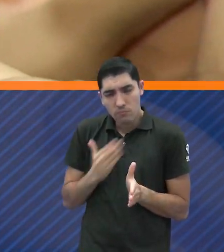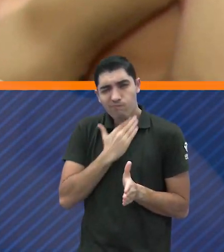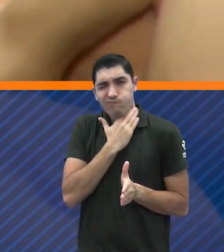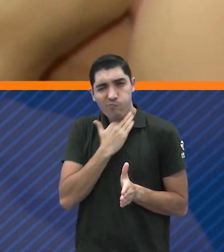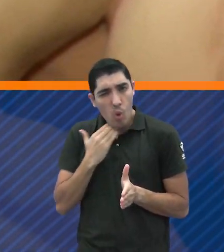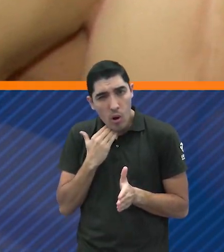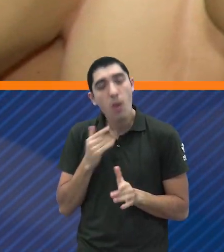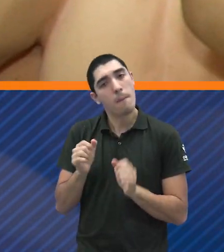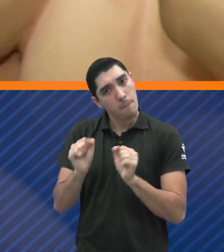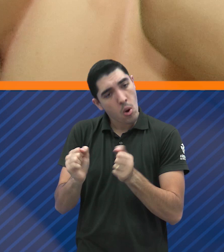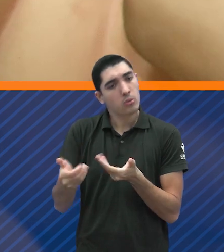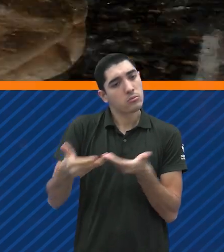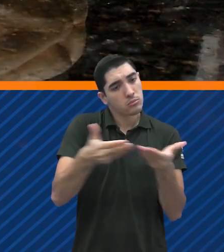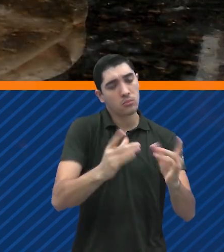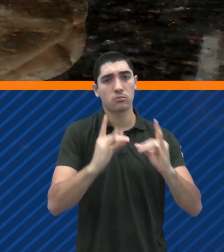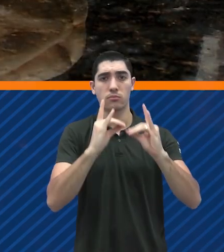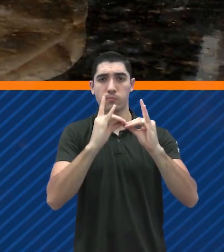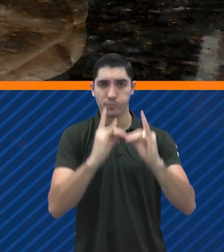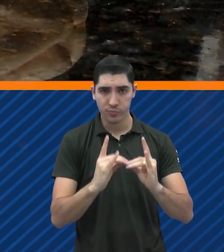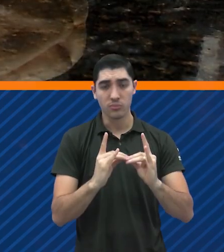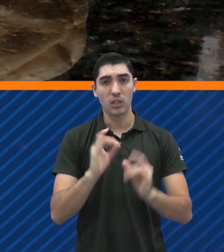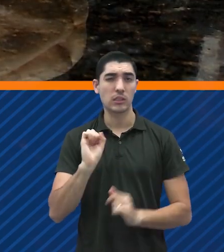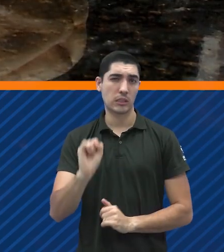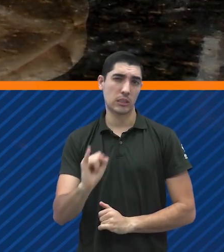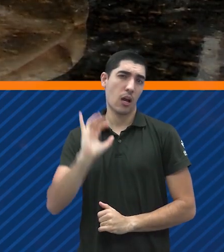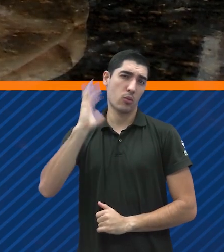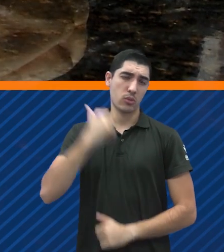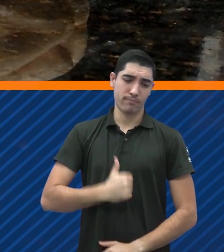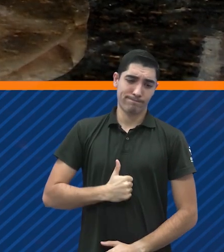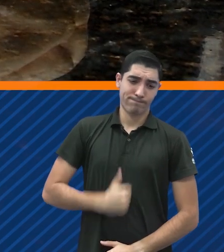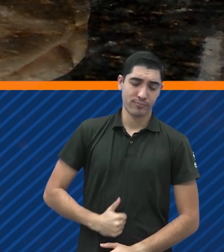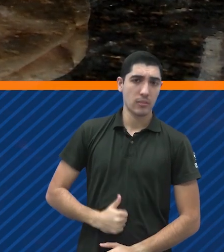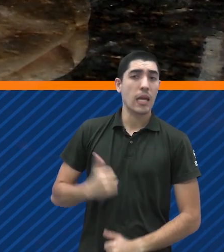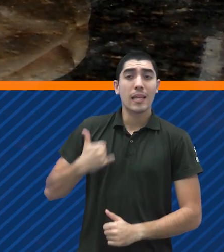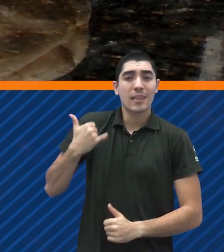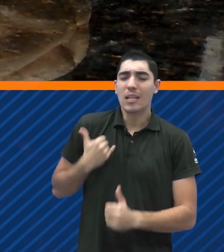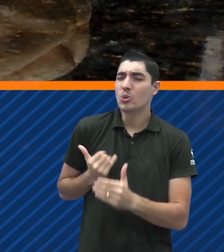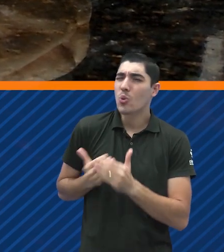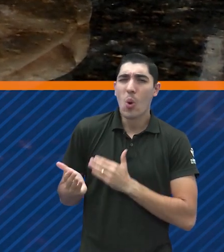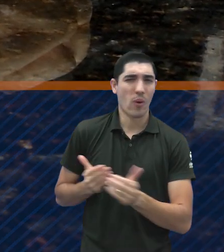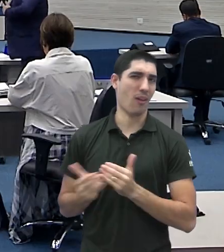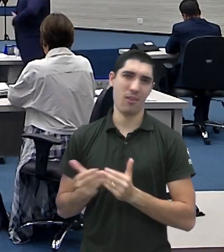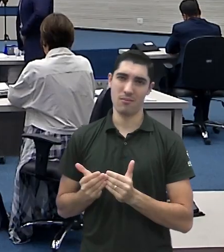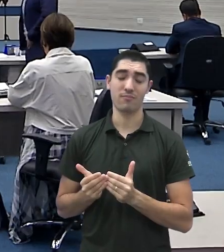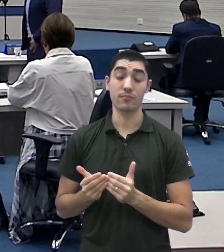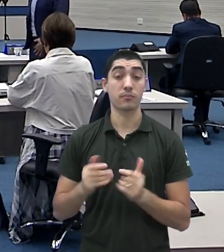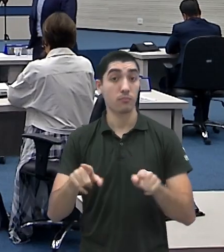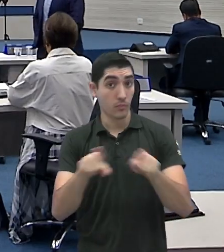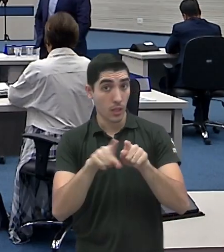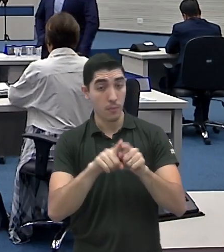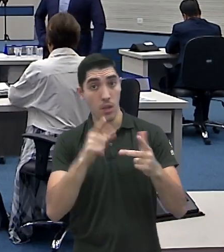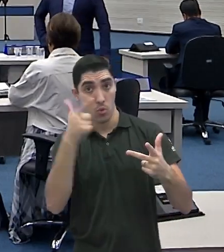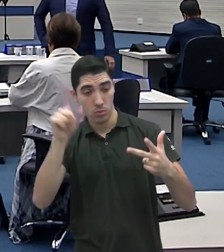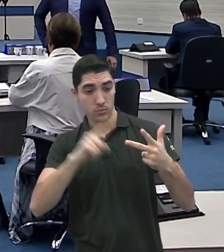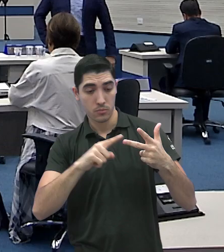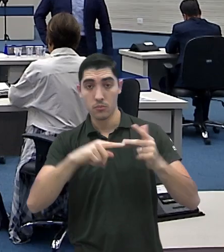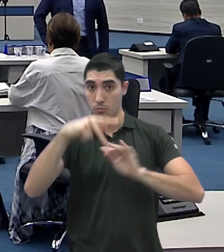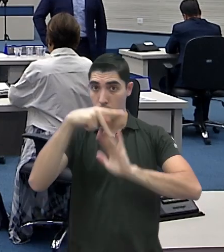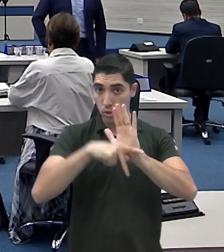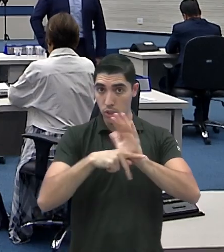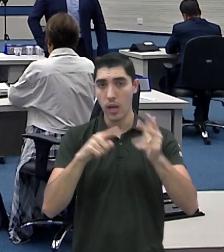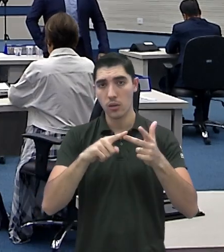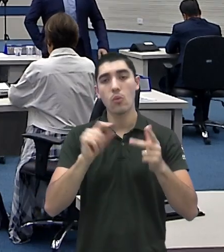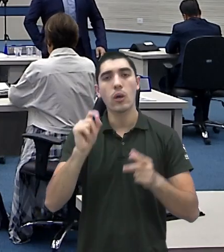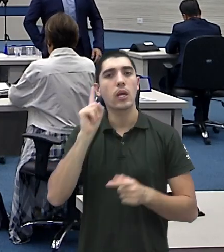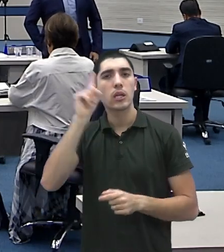de fetos de mães que tiveram perda gestacional, independente do tempo de gestação. A pauta ainda conta com projetos para